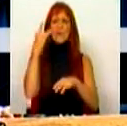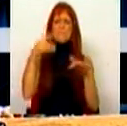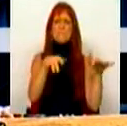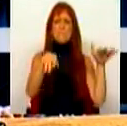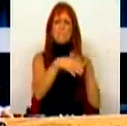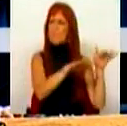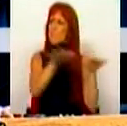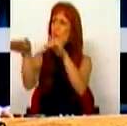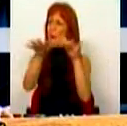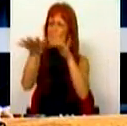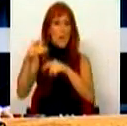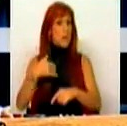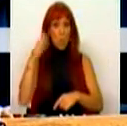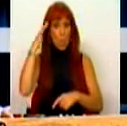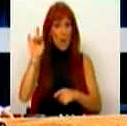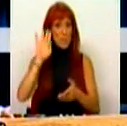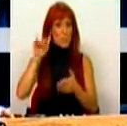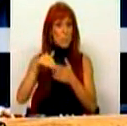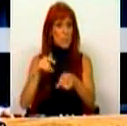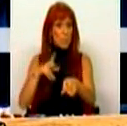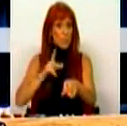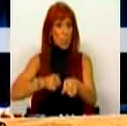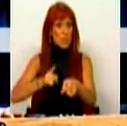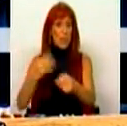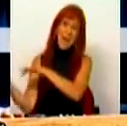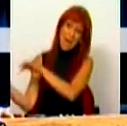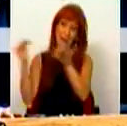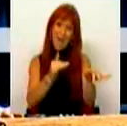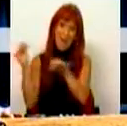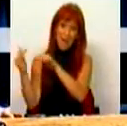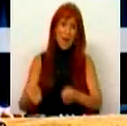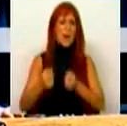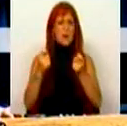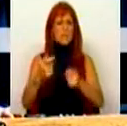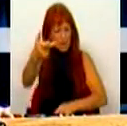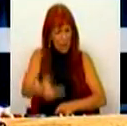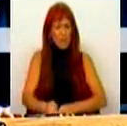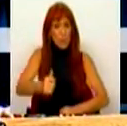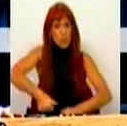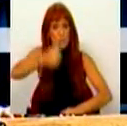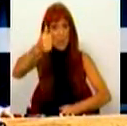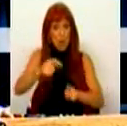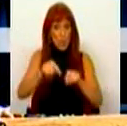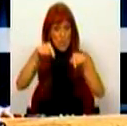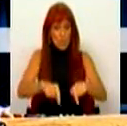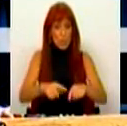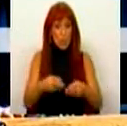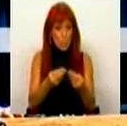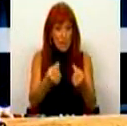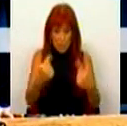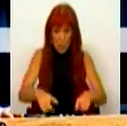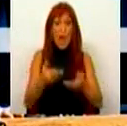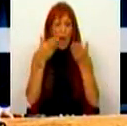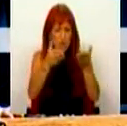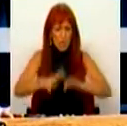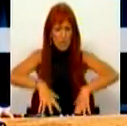emigração, nós entendemos que é uma boa solução para o país atrair investimento e fixar os melhores recursos humanos que nós temos para